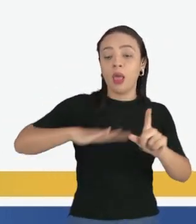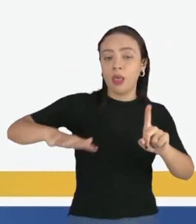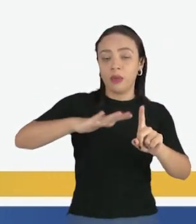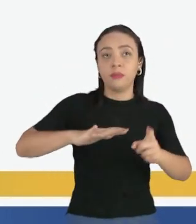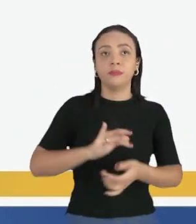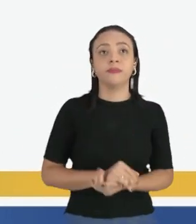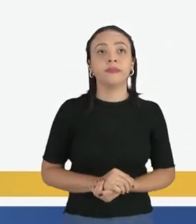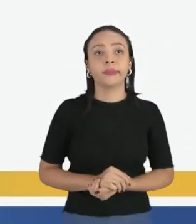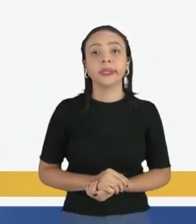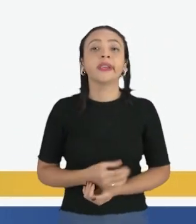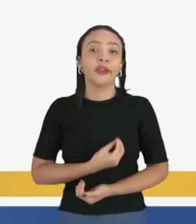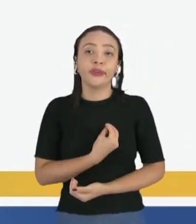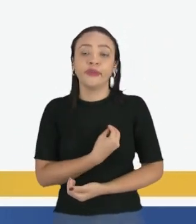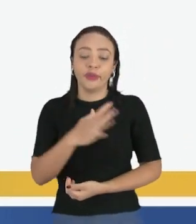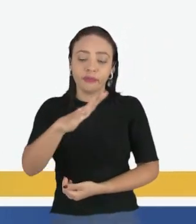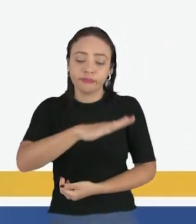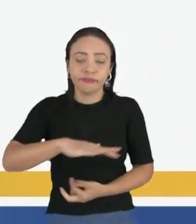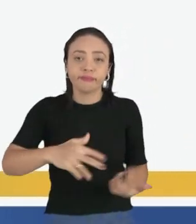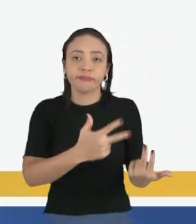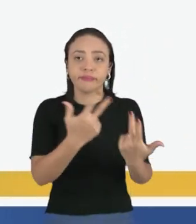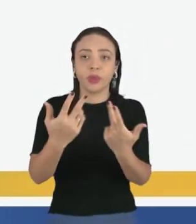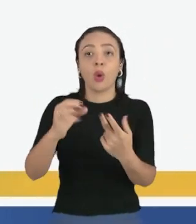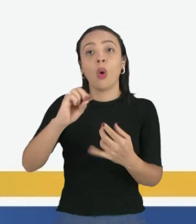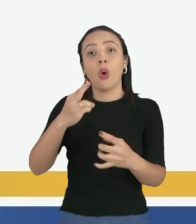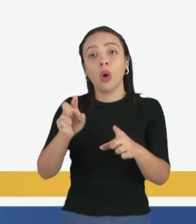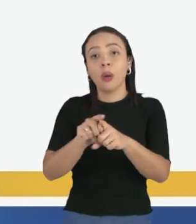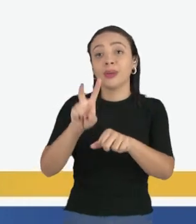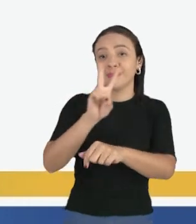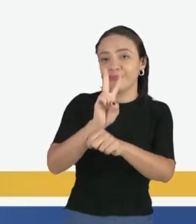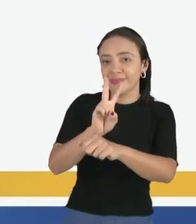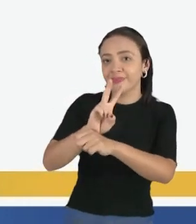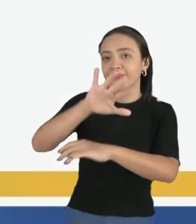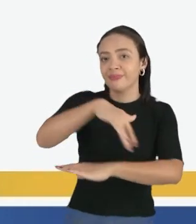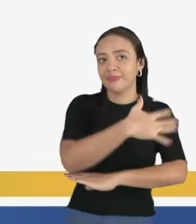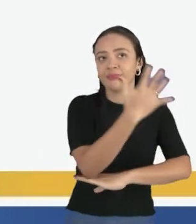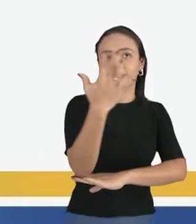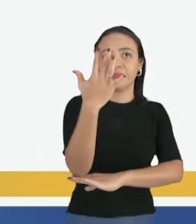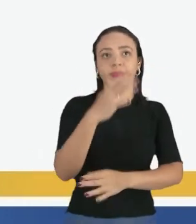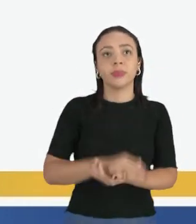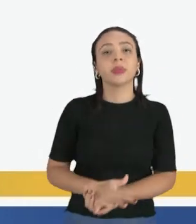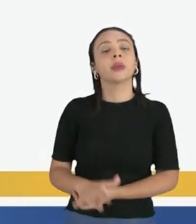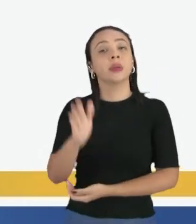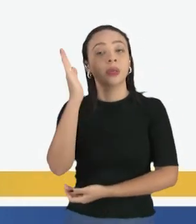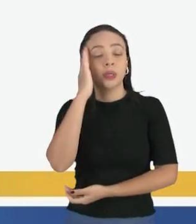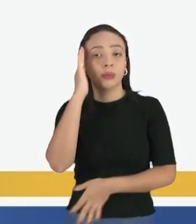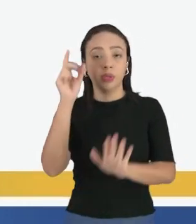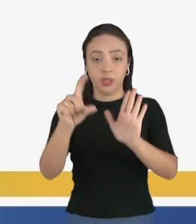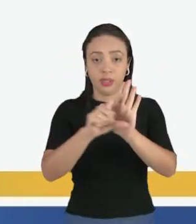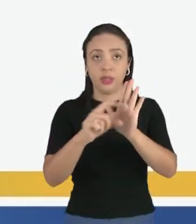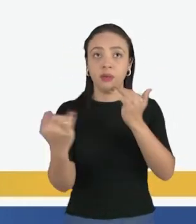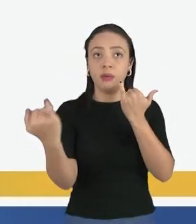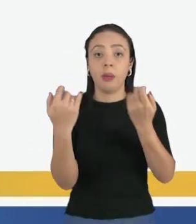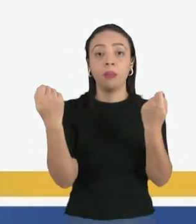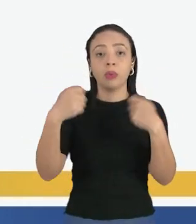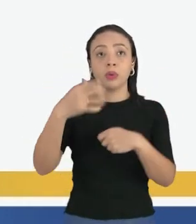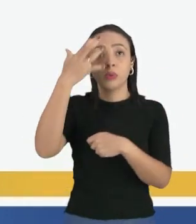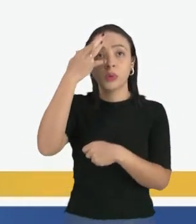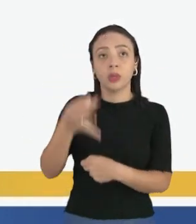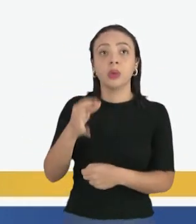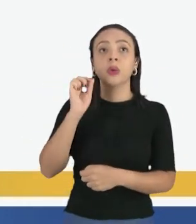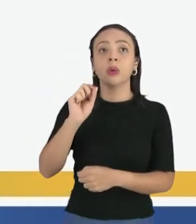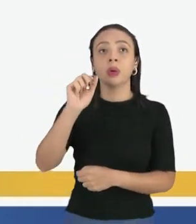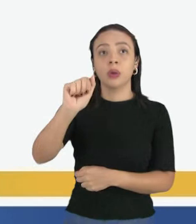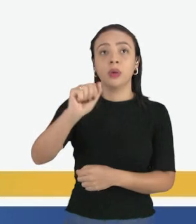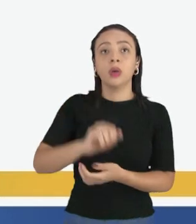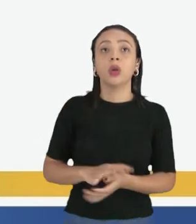que ocupam a mesma área de habitação ou de preservação ambiental. Com base nesse fragmento, podemos concluir que,